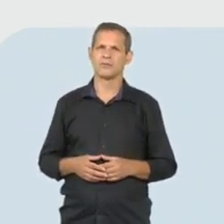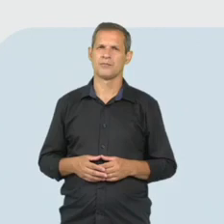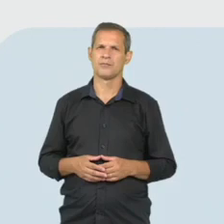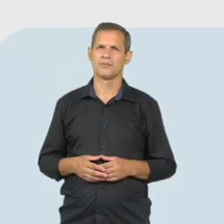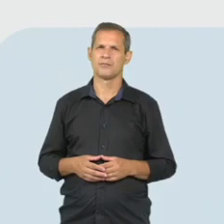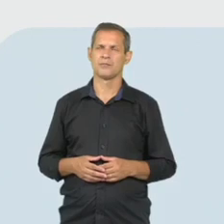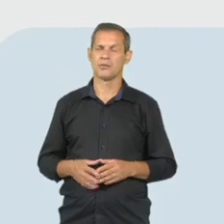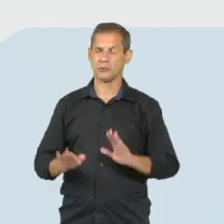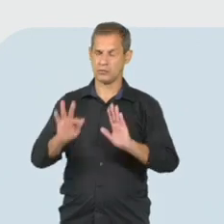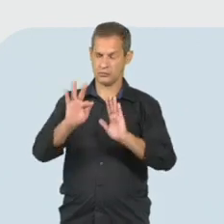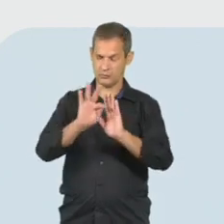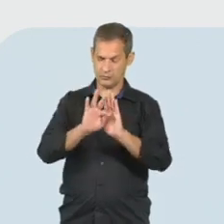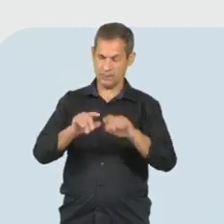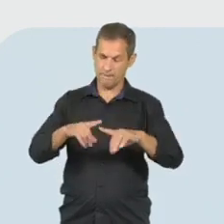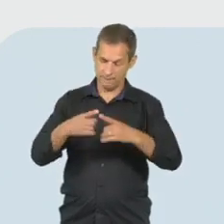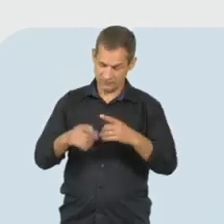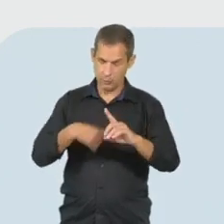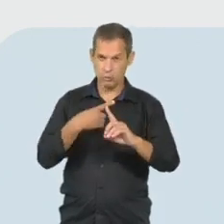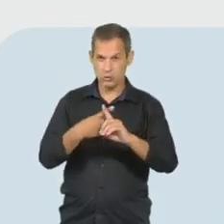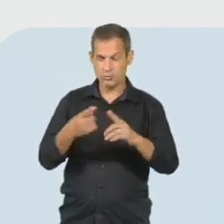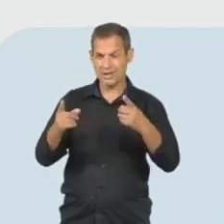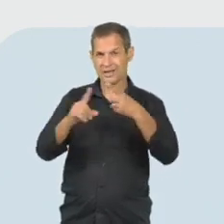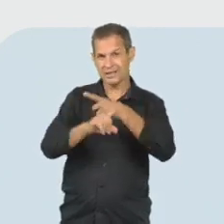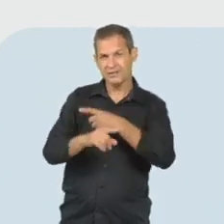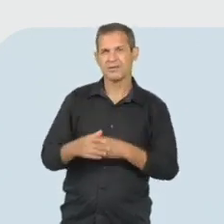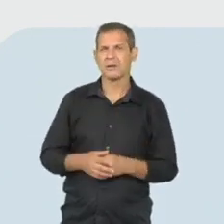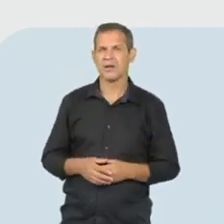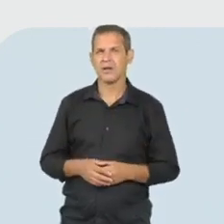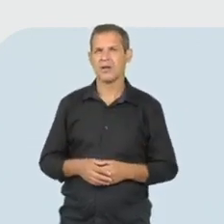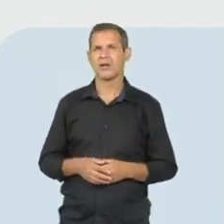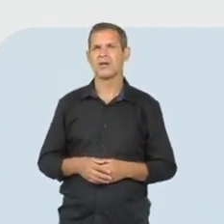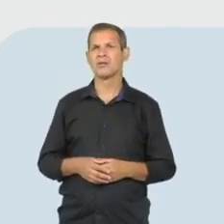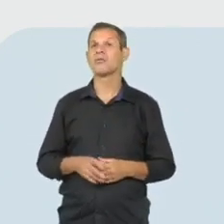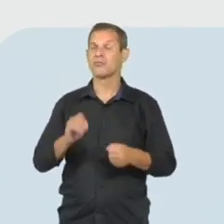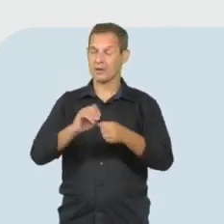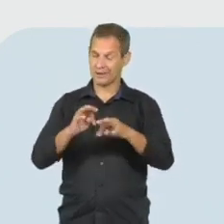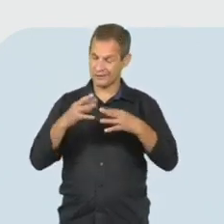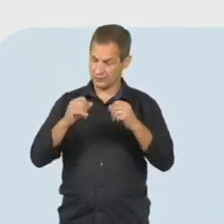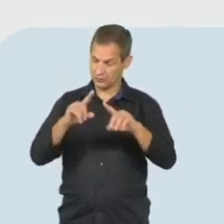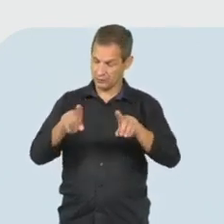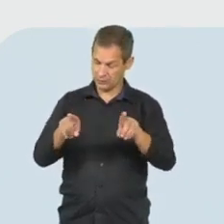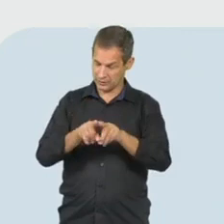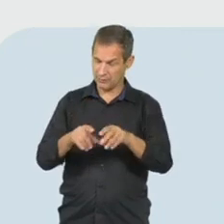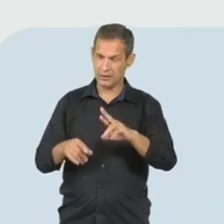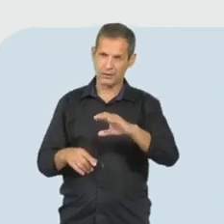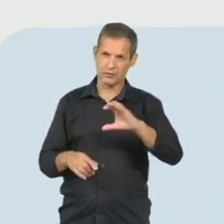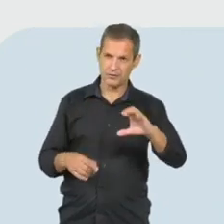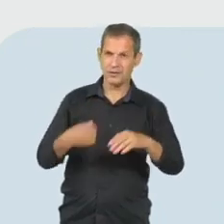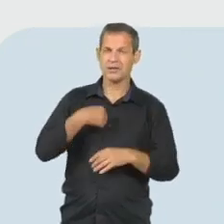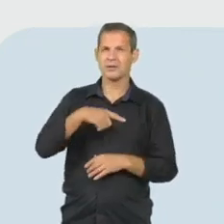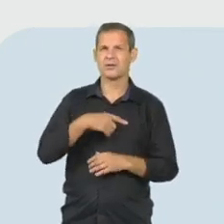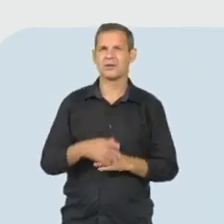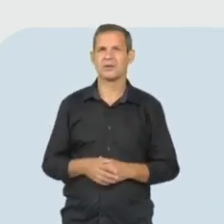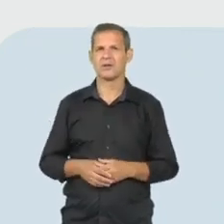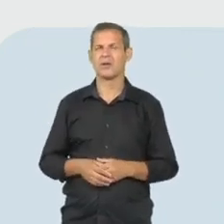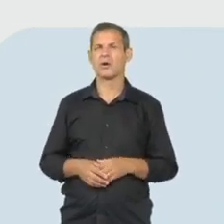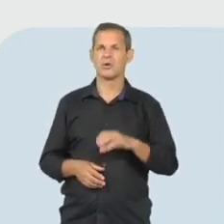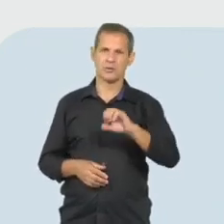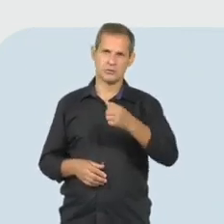da nossa fórmula aqui, multiplica cruzado, leva o passo a passo, a outra região crítica que eu tenho é